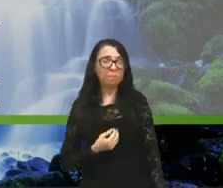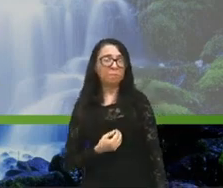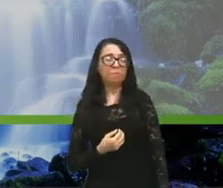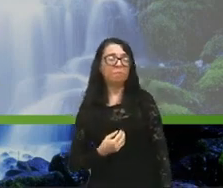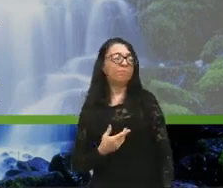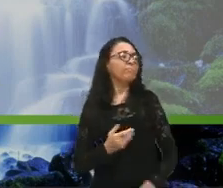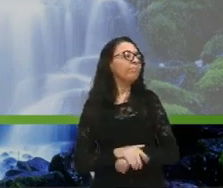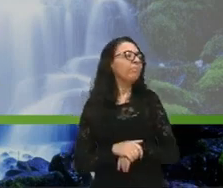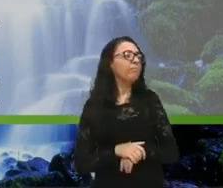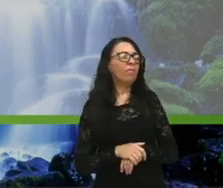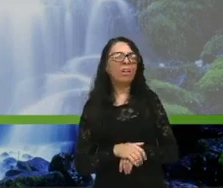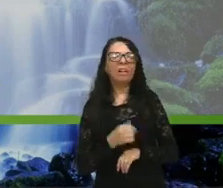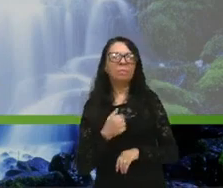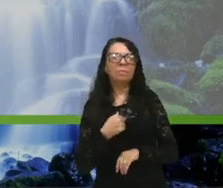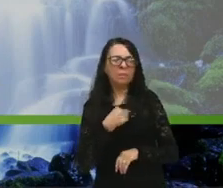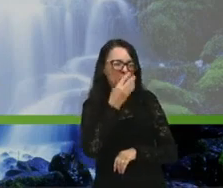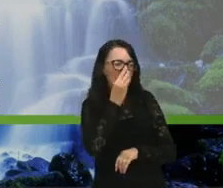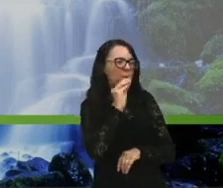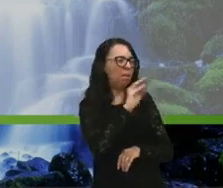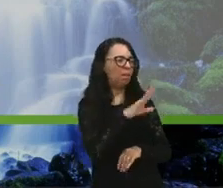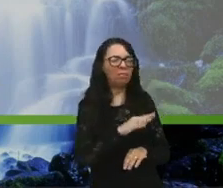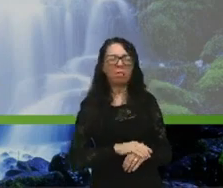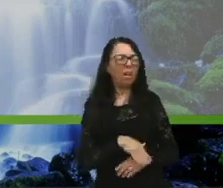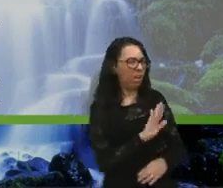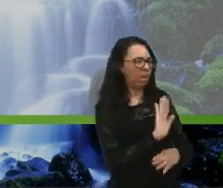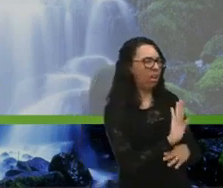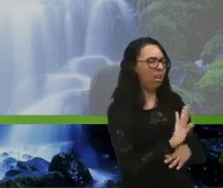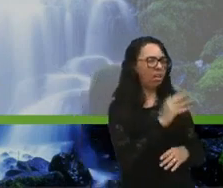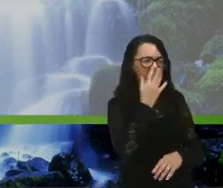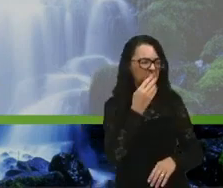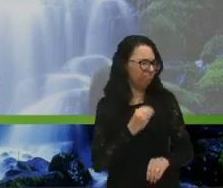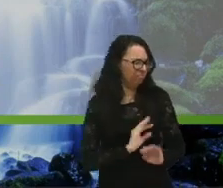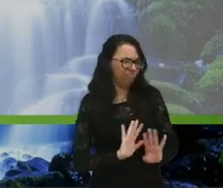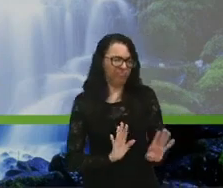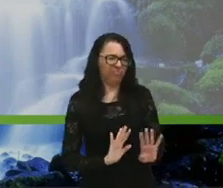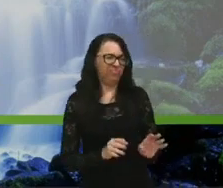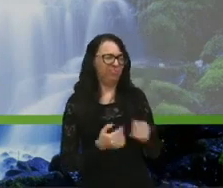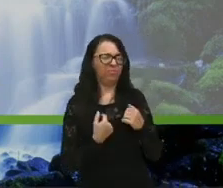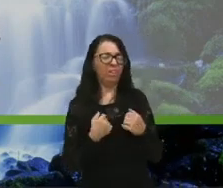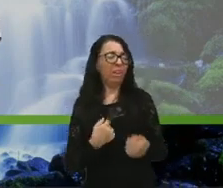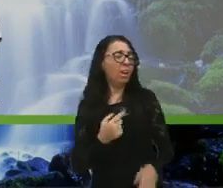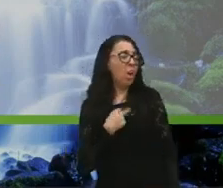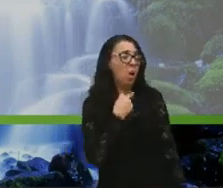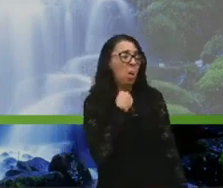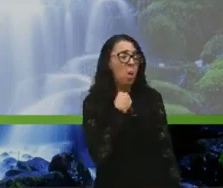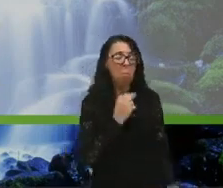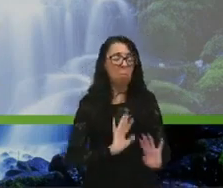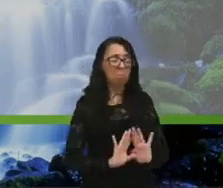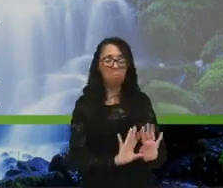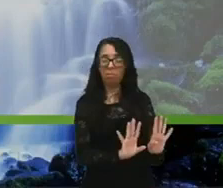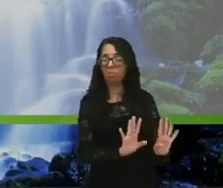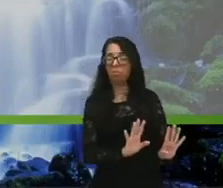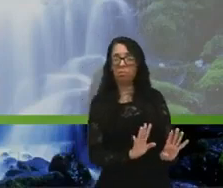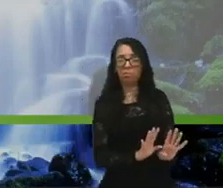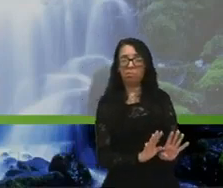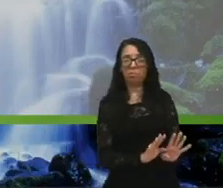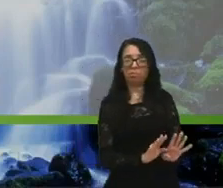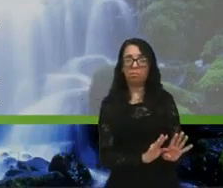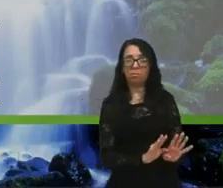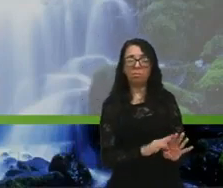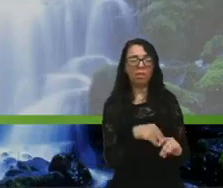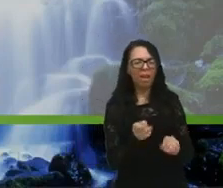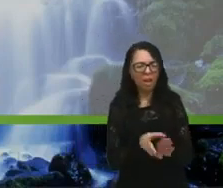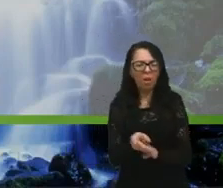maneira correta de viver. Busca Deus para construir uma forma correta